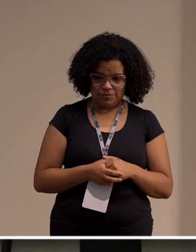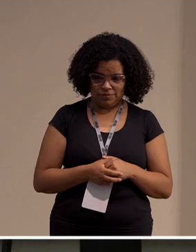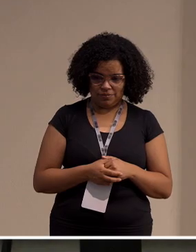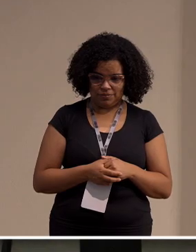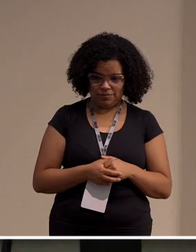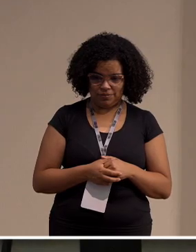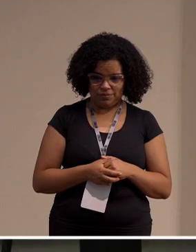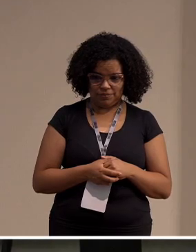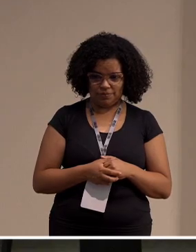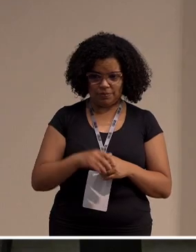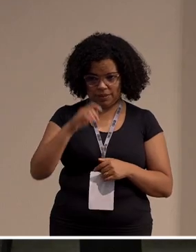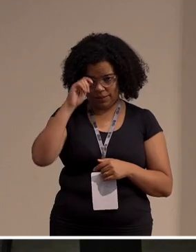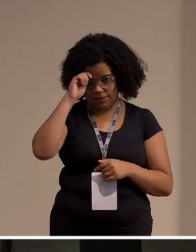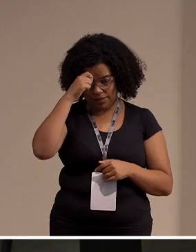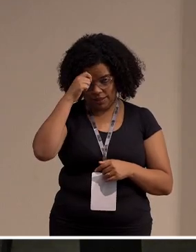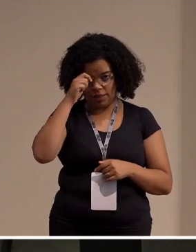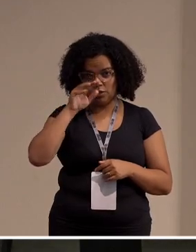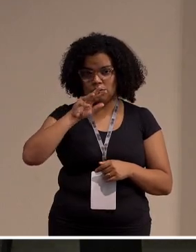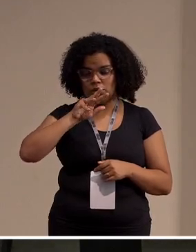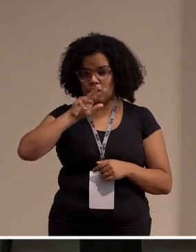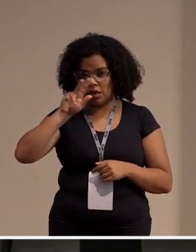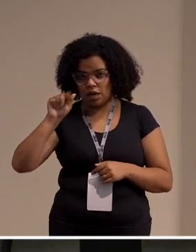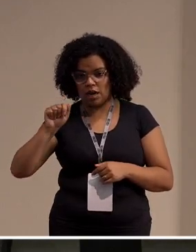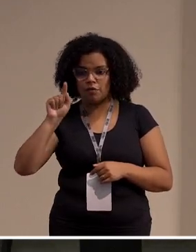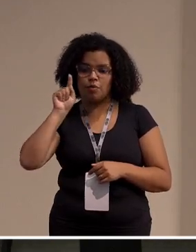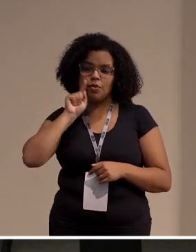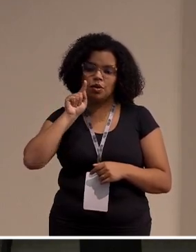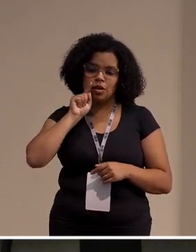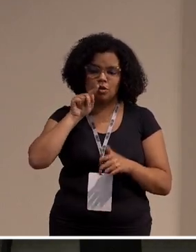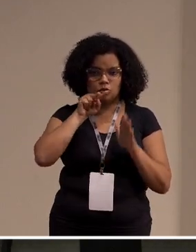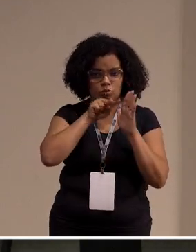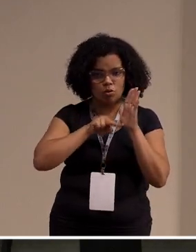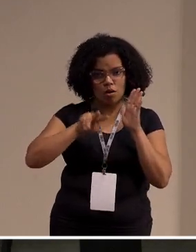negros africanos afro-americanos no audiovisual.